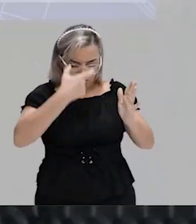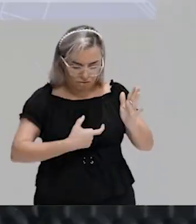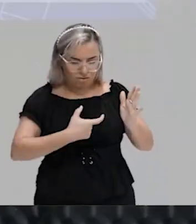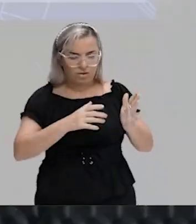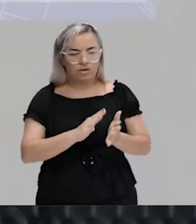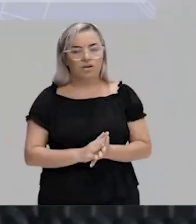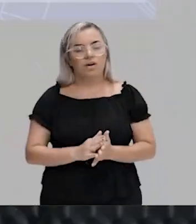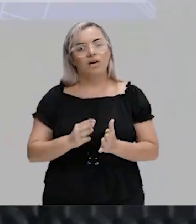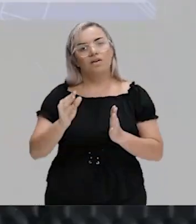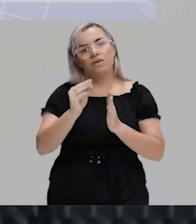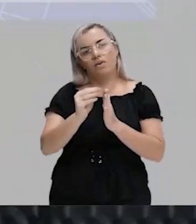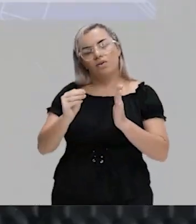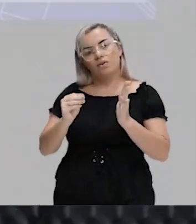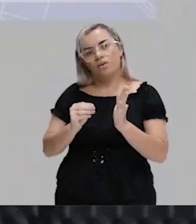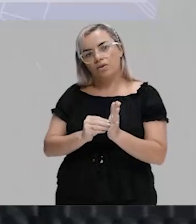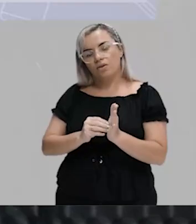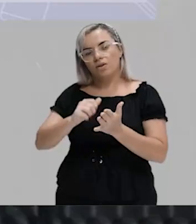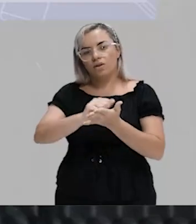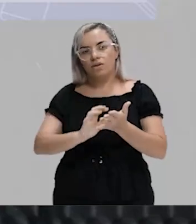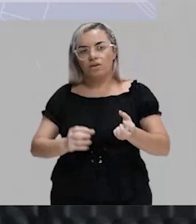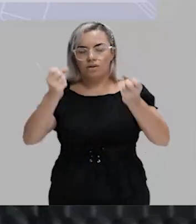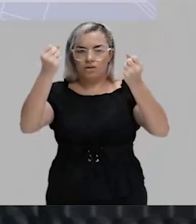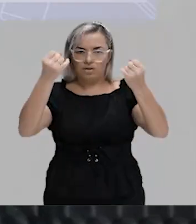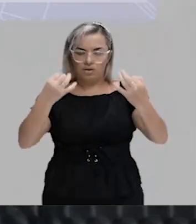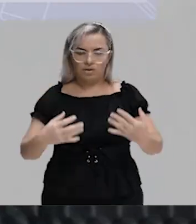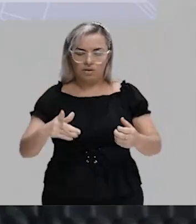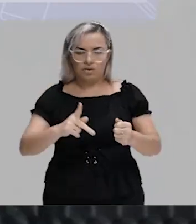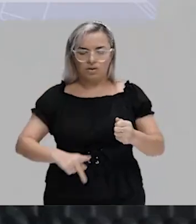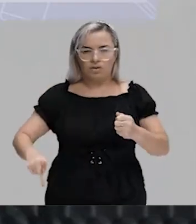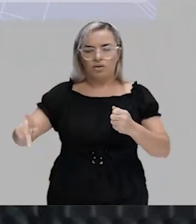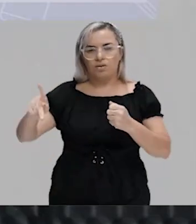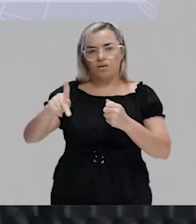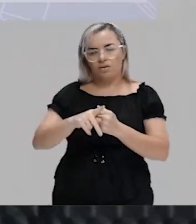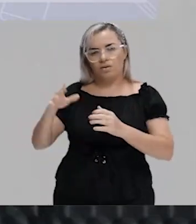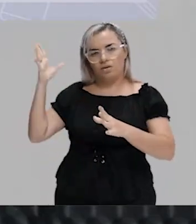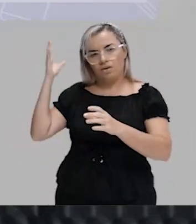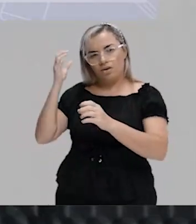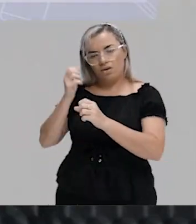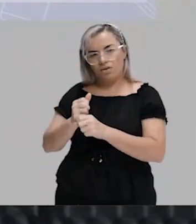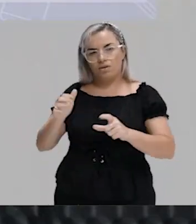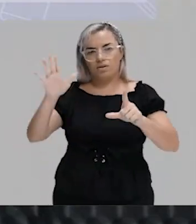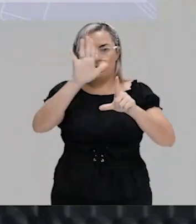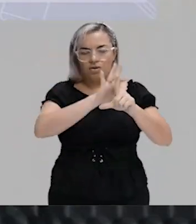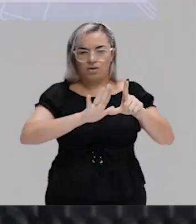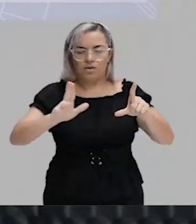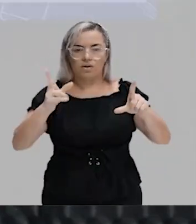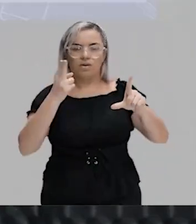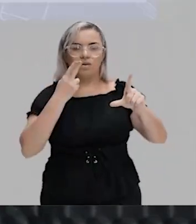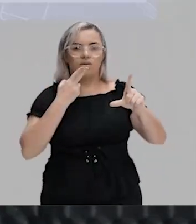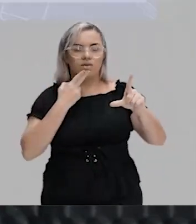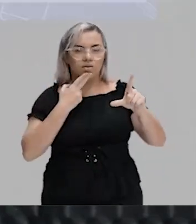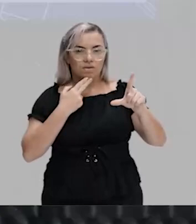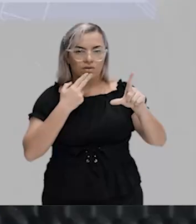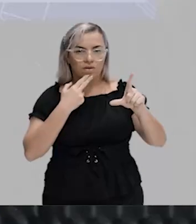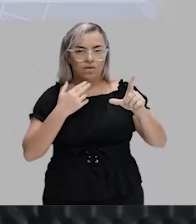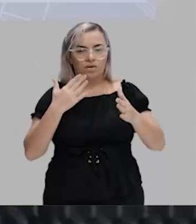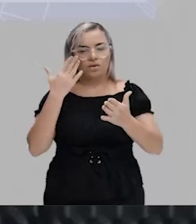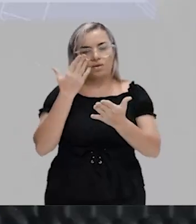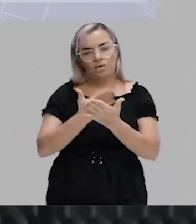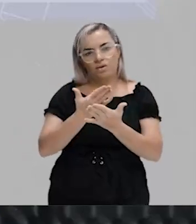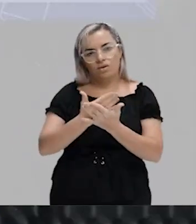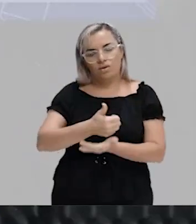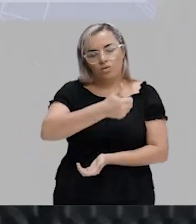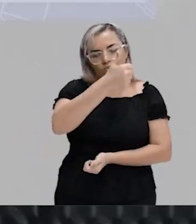os exercícios comentados sobre pronome. Você deve dar uma passadinha lá na plataforma Gonçalves Dias para olhar a parte 1